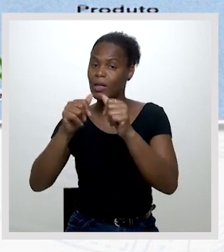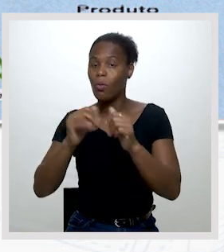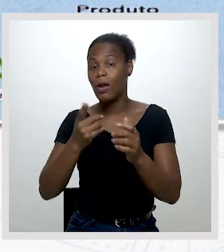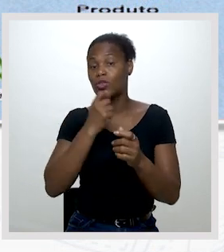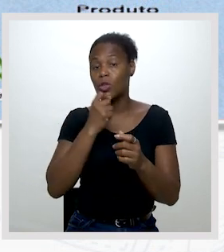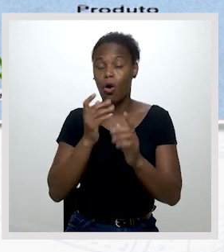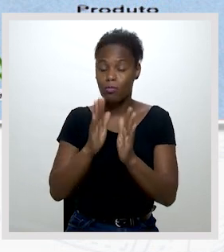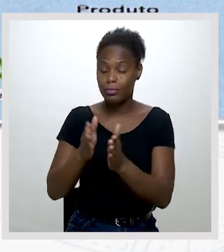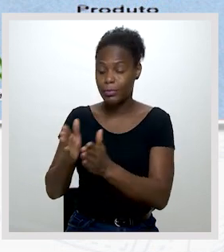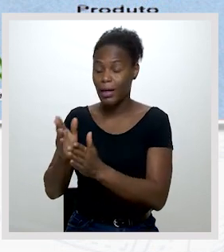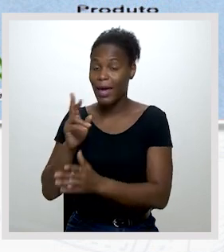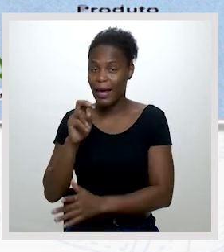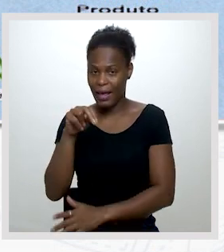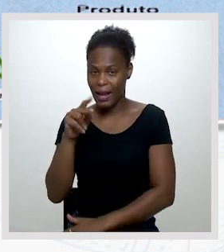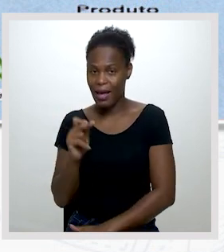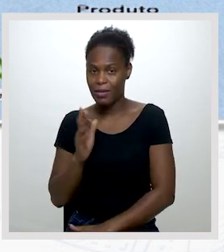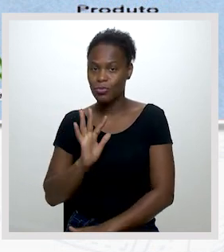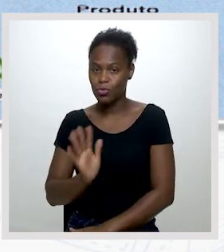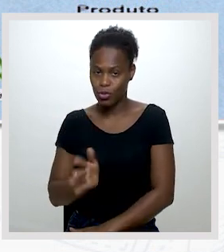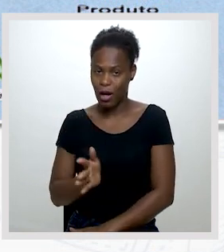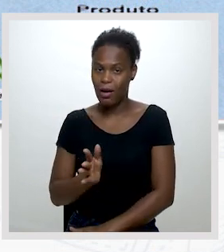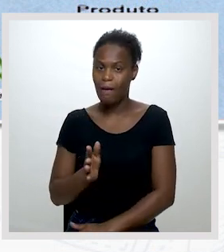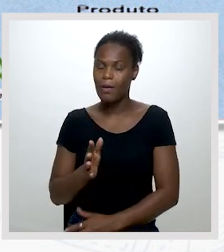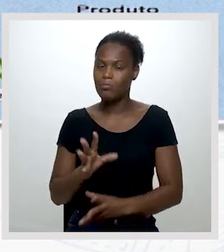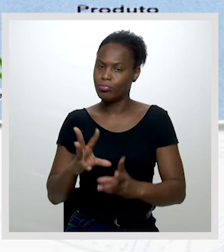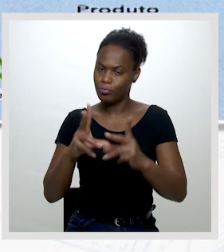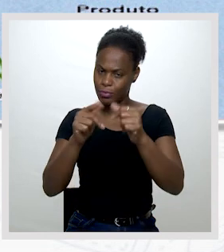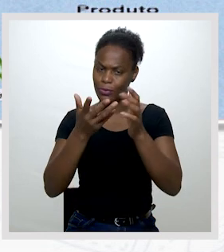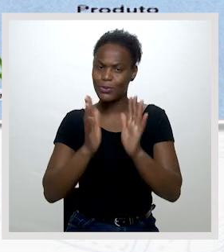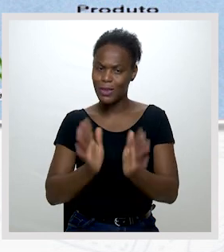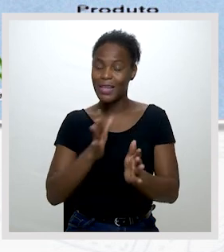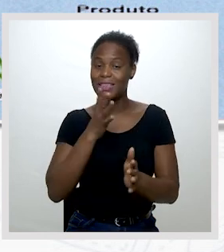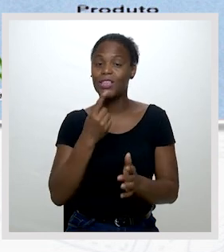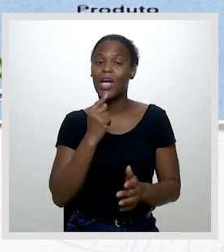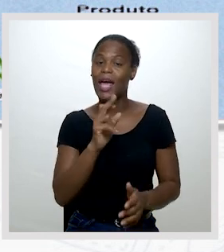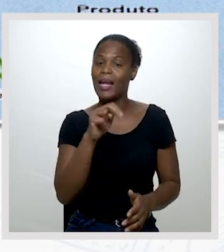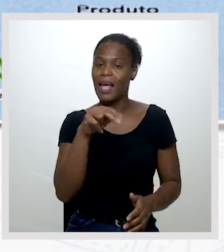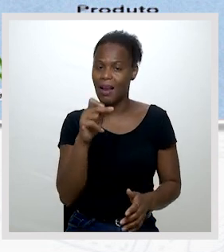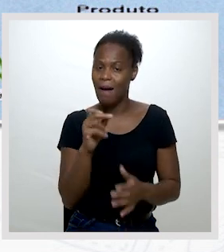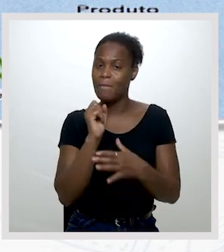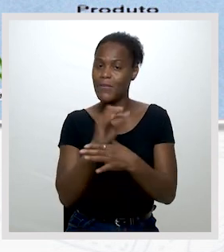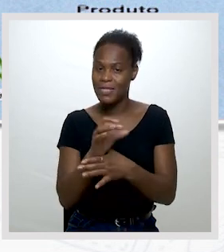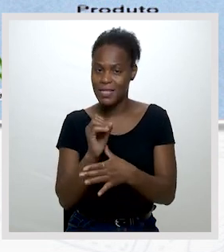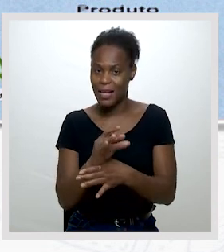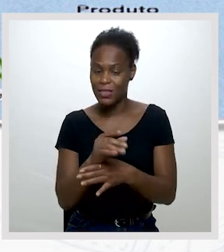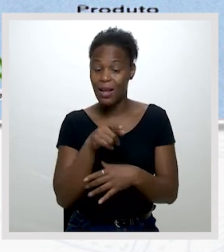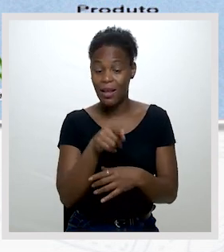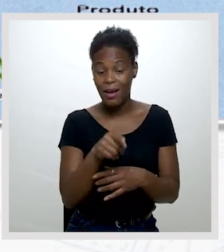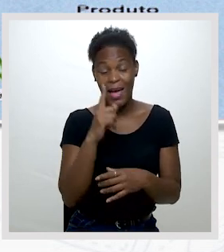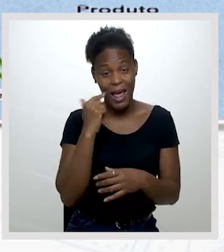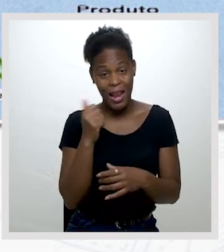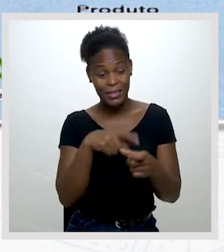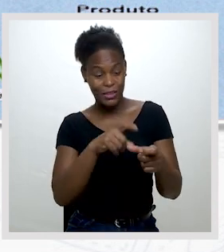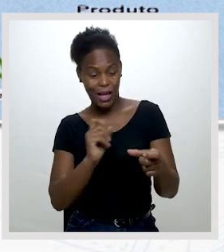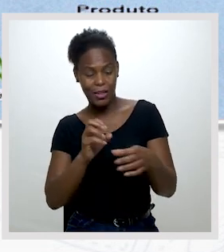de sofrer este processo, já o RNA encontra-se já maduro e é chamado de RNA mensageiro. E a partir